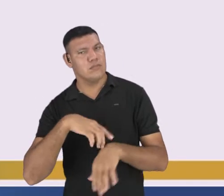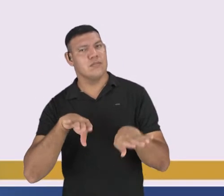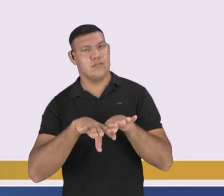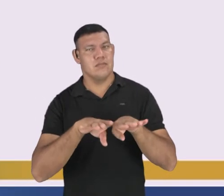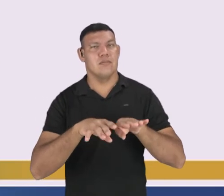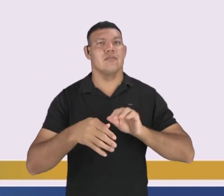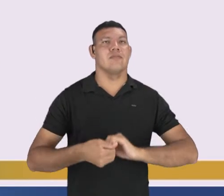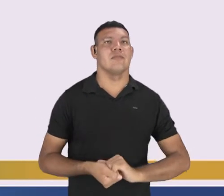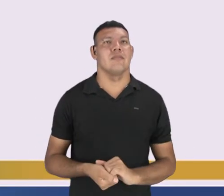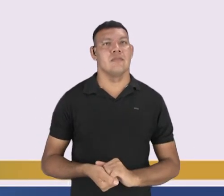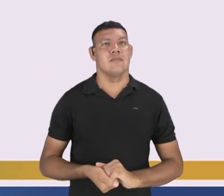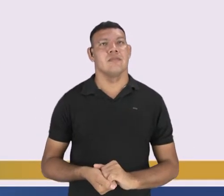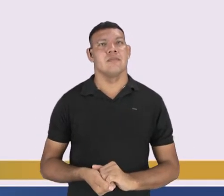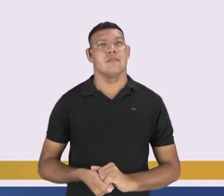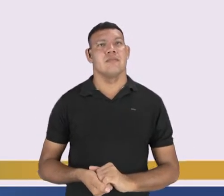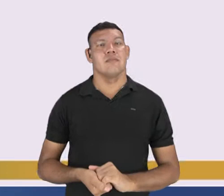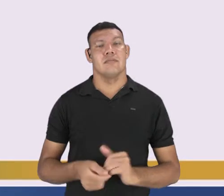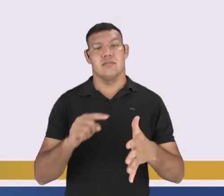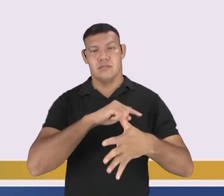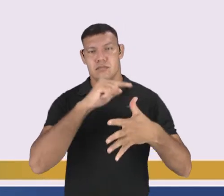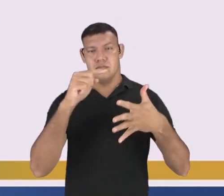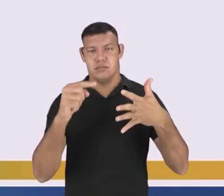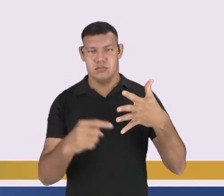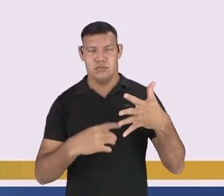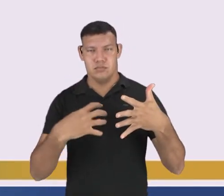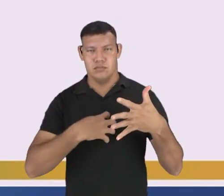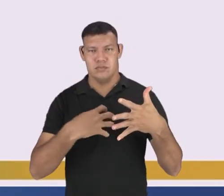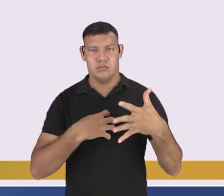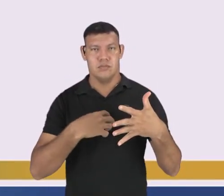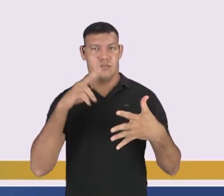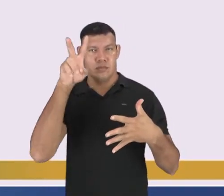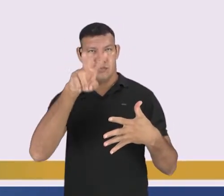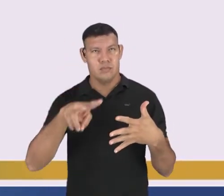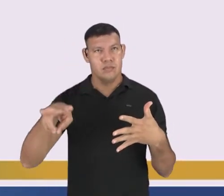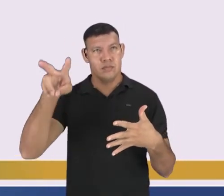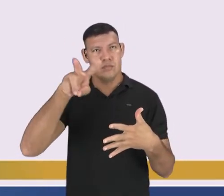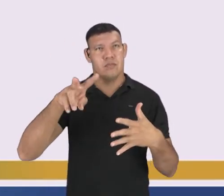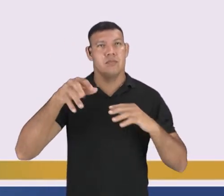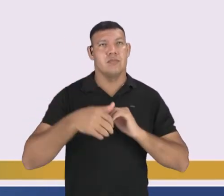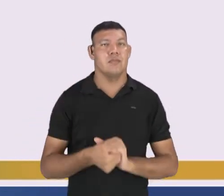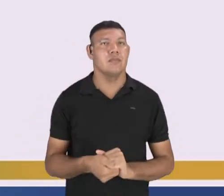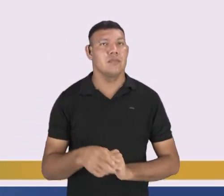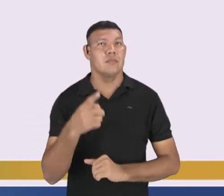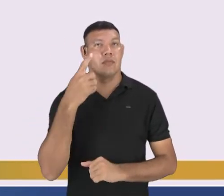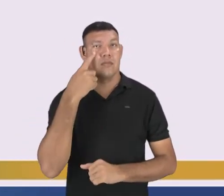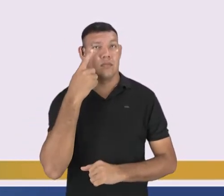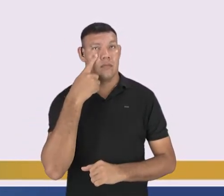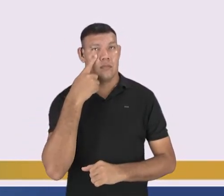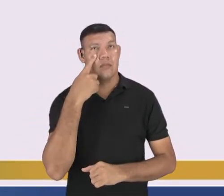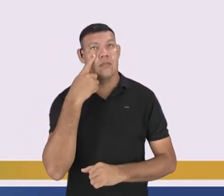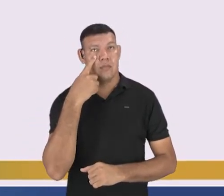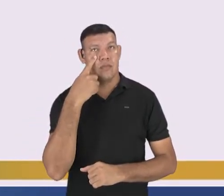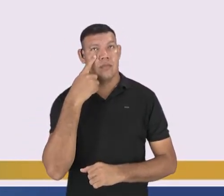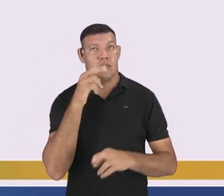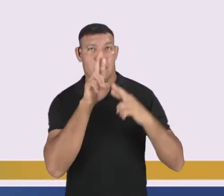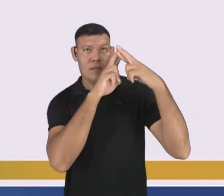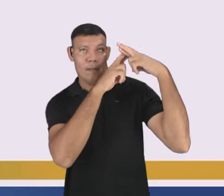sistema. Os nossos 5 sentidos, a visão. A visão, né, ela é feita através dos olhos, que